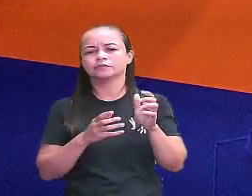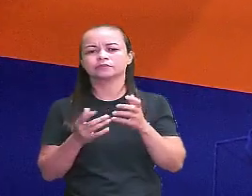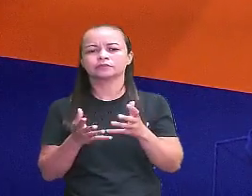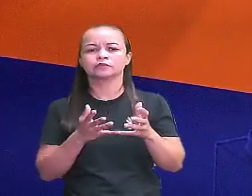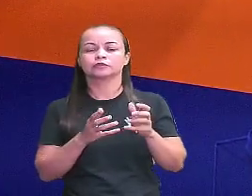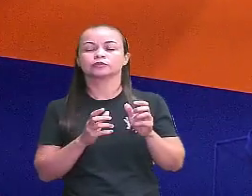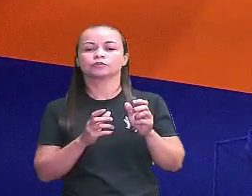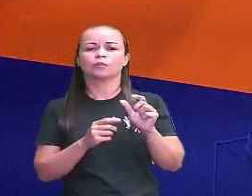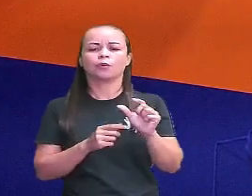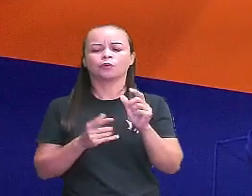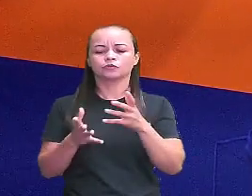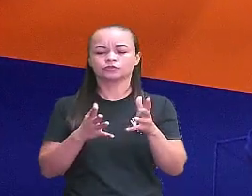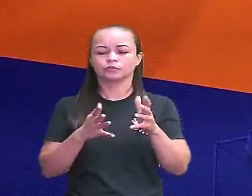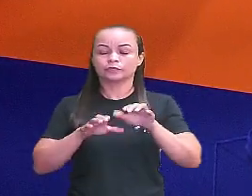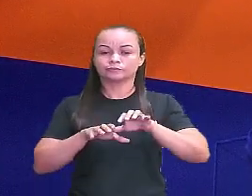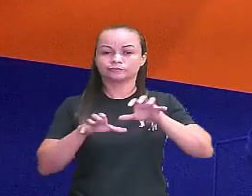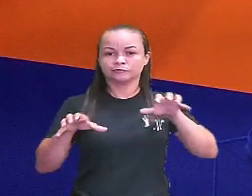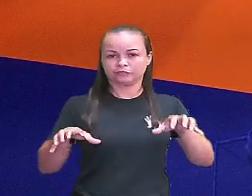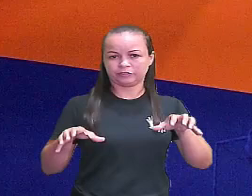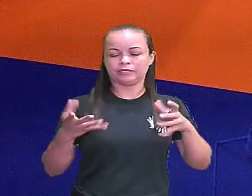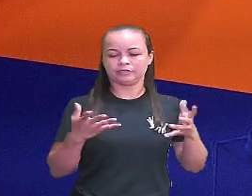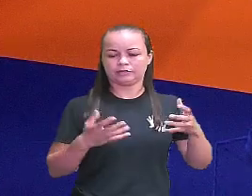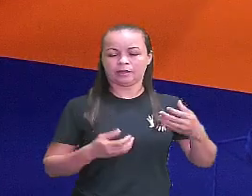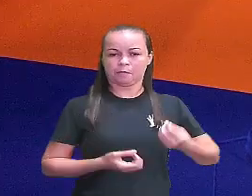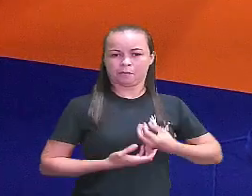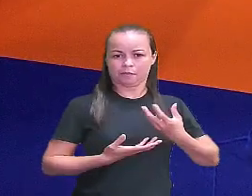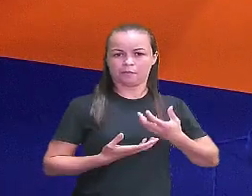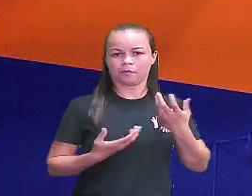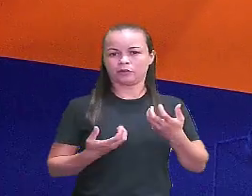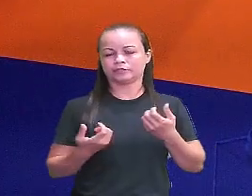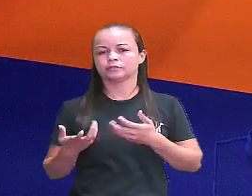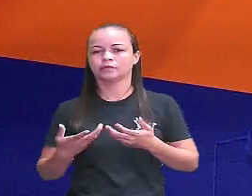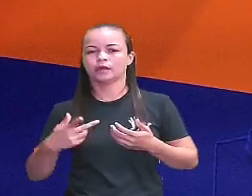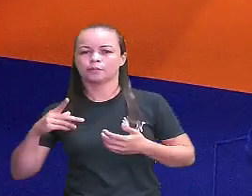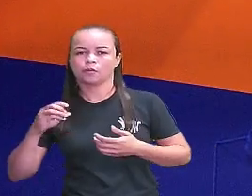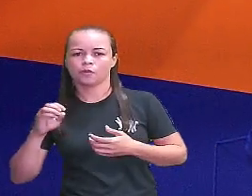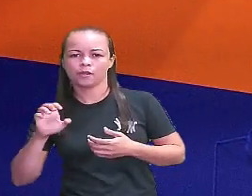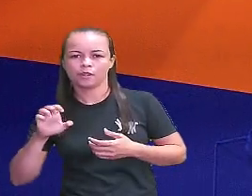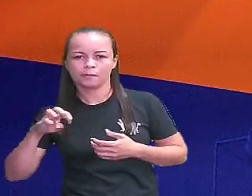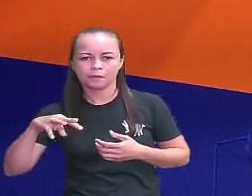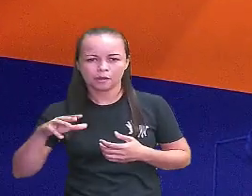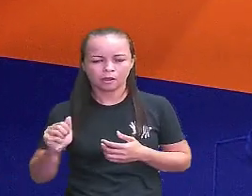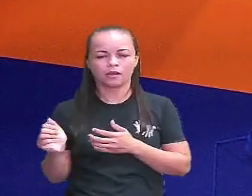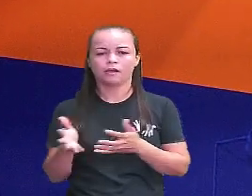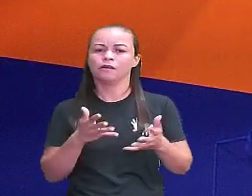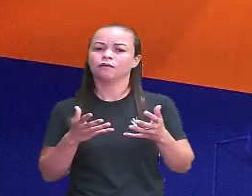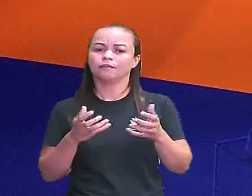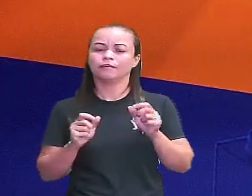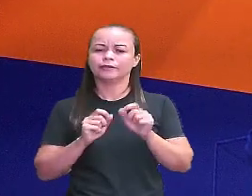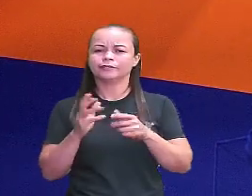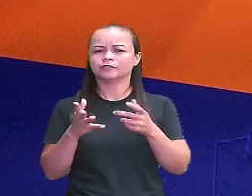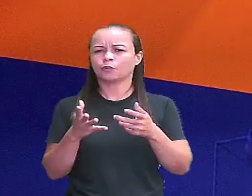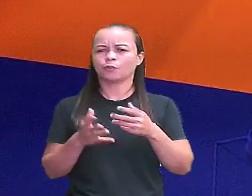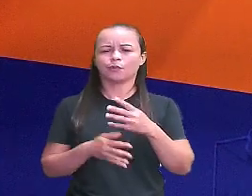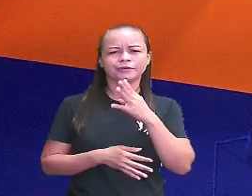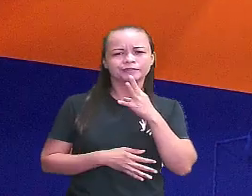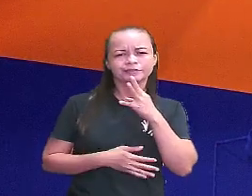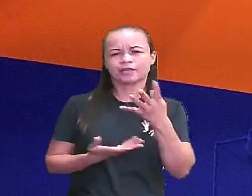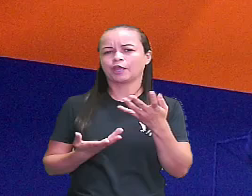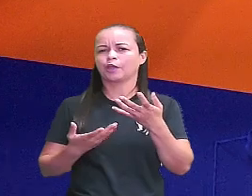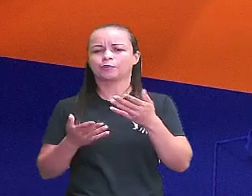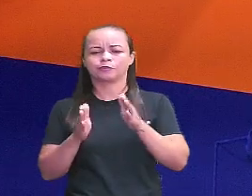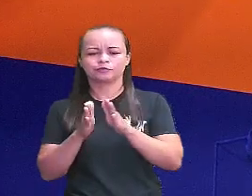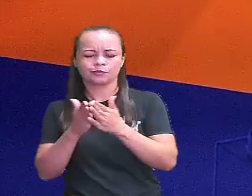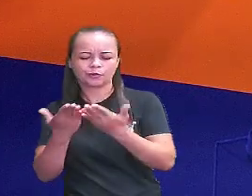poesia e... poema. Aprendemos a diferença entre um termo e outro, conhecemos o livro